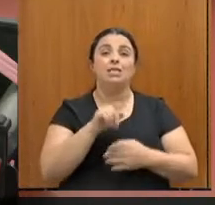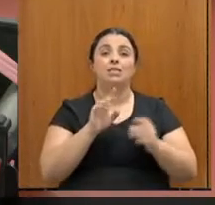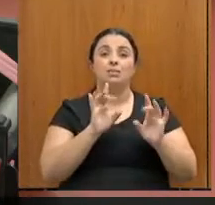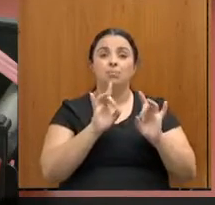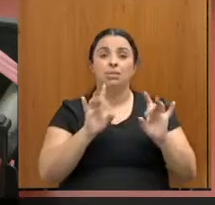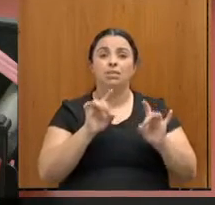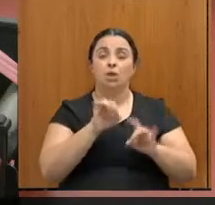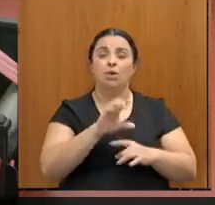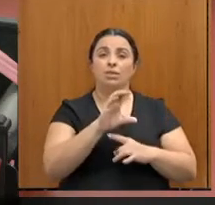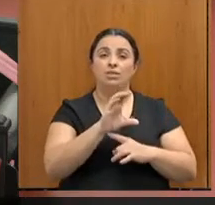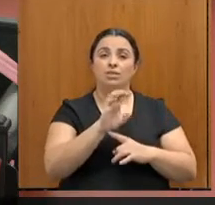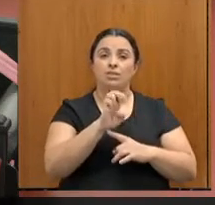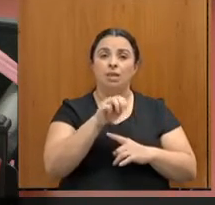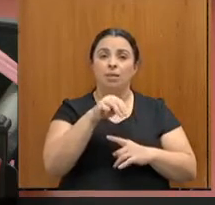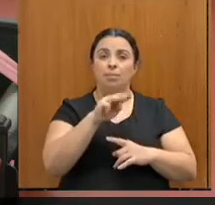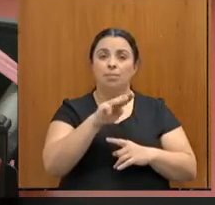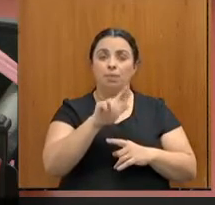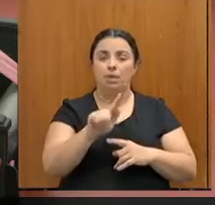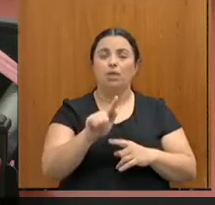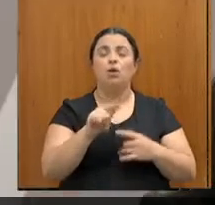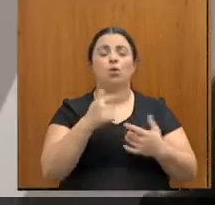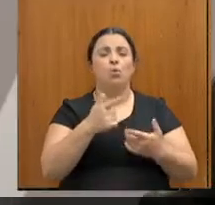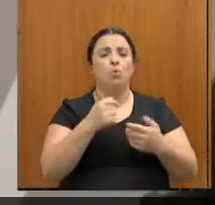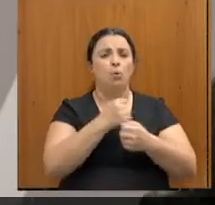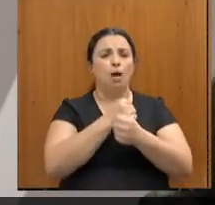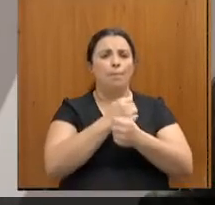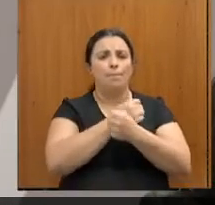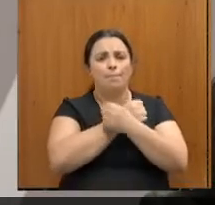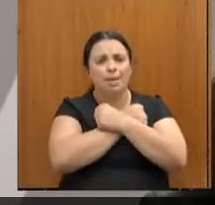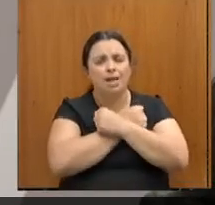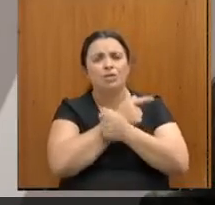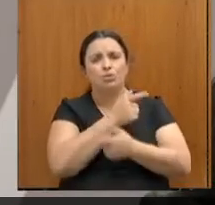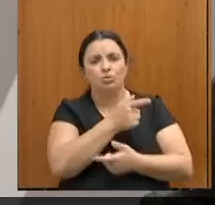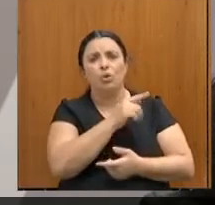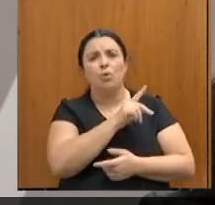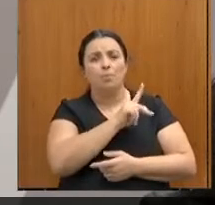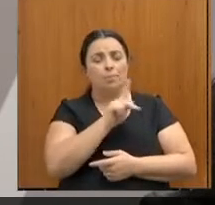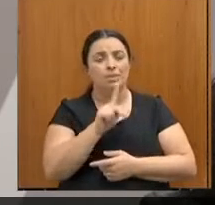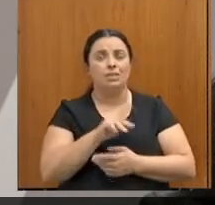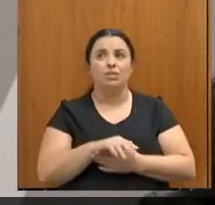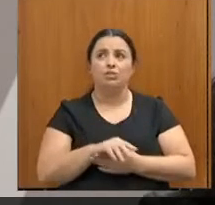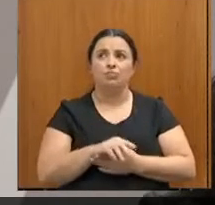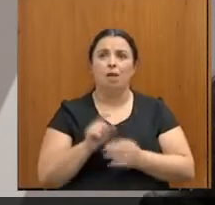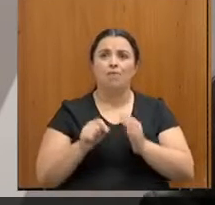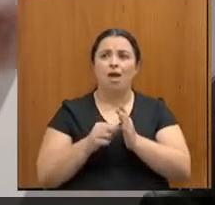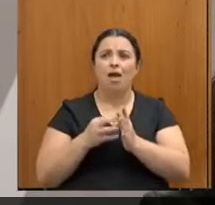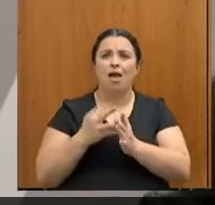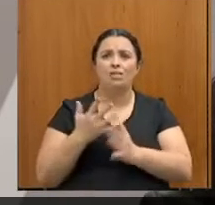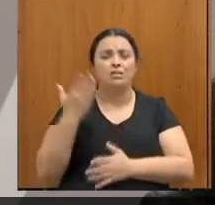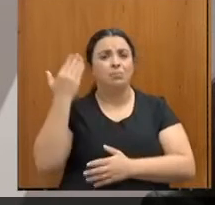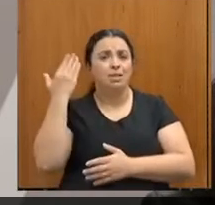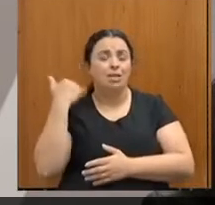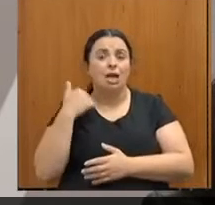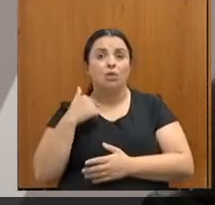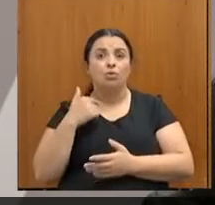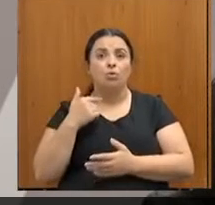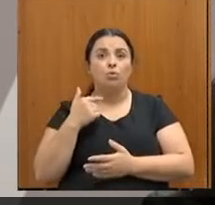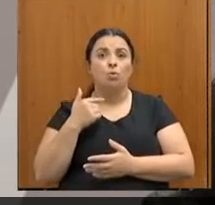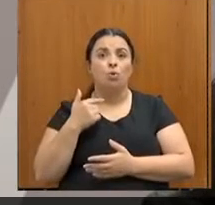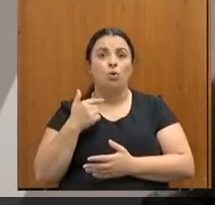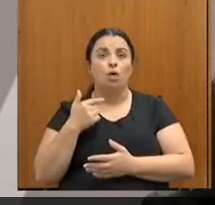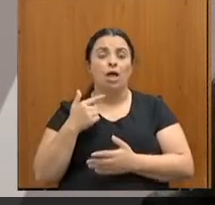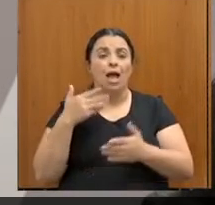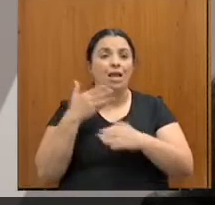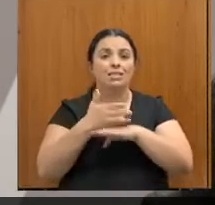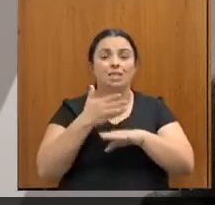aqui o presidente várias vezes também o estado a gente não tinha o acesso que nós temos hoje é